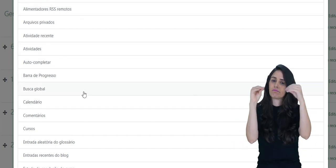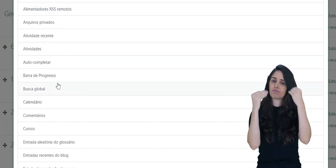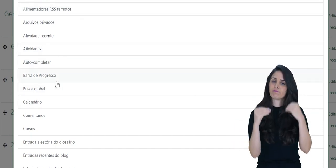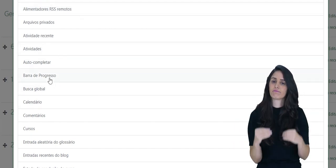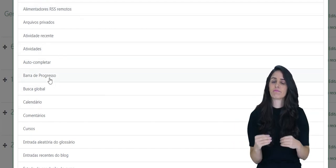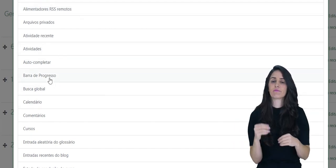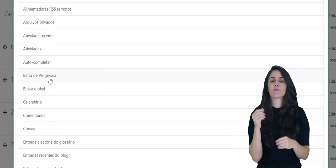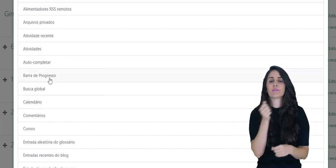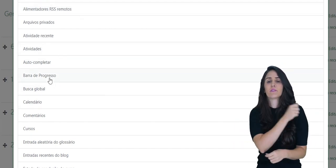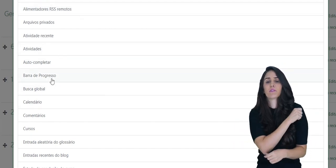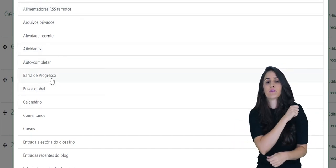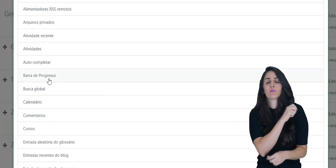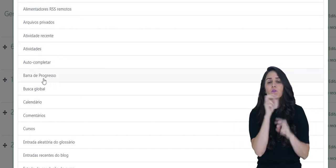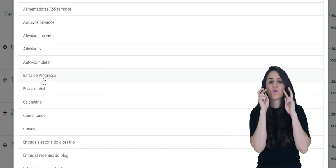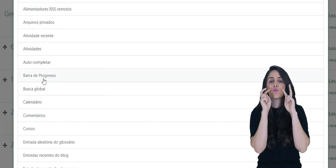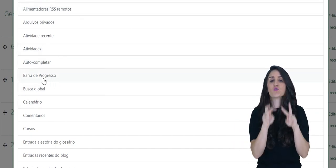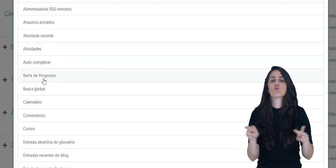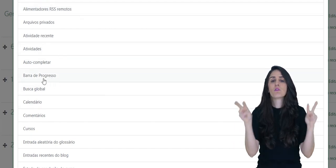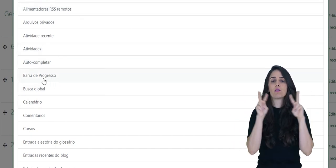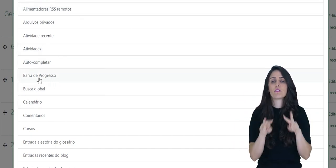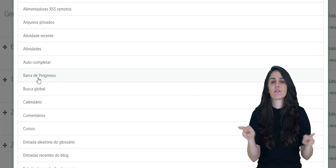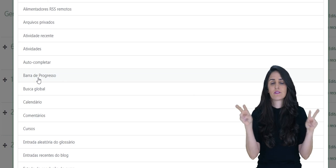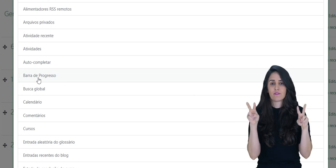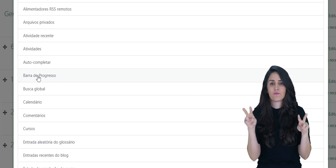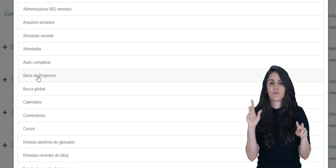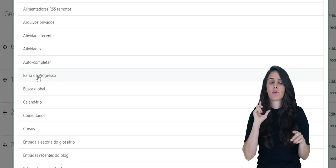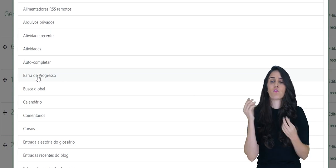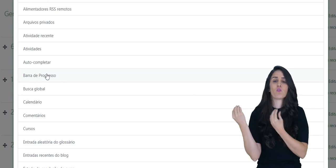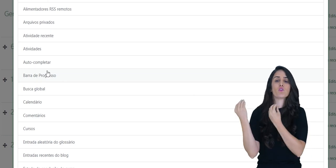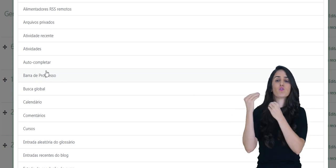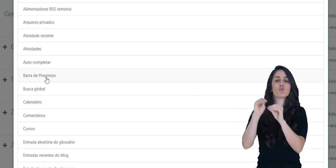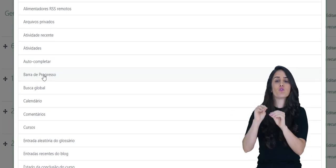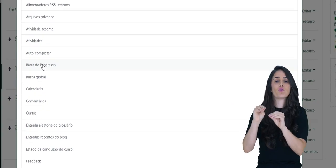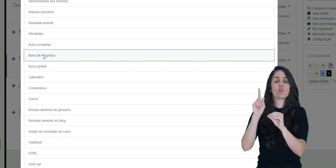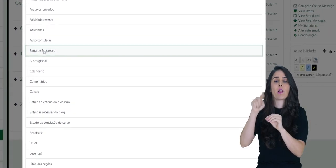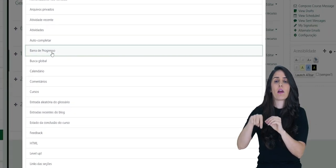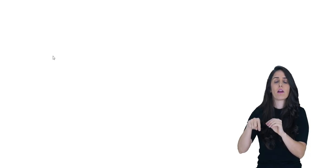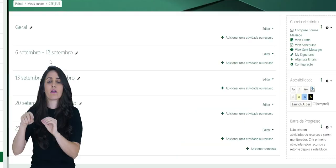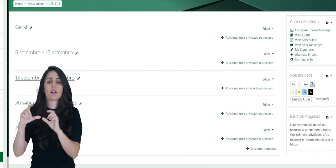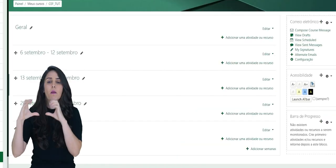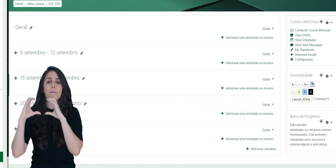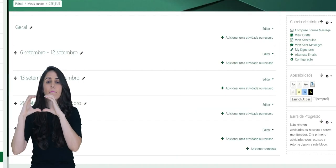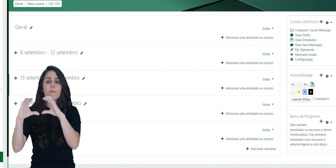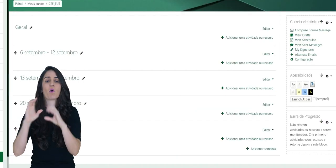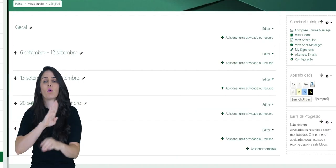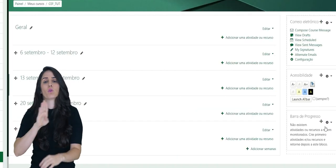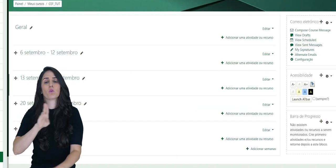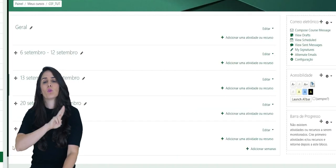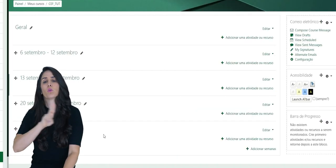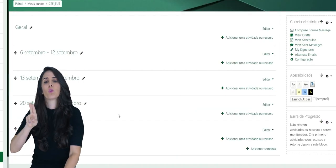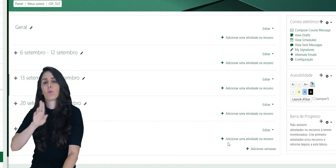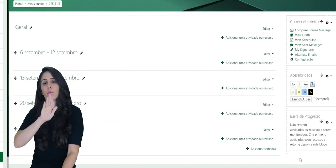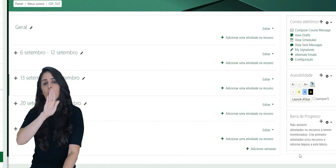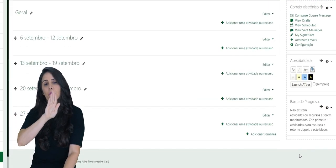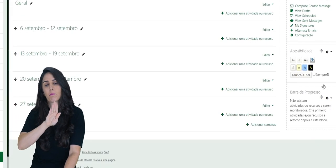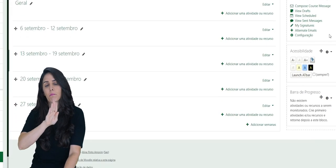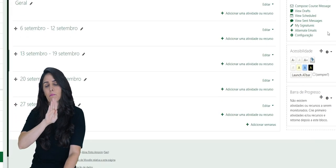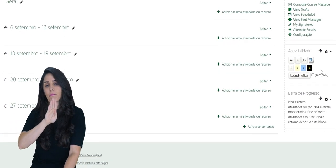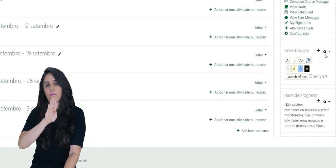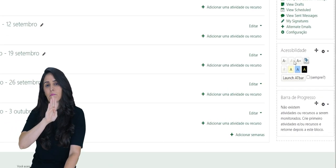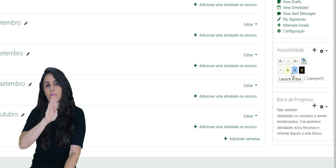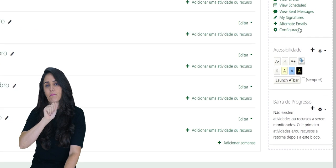também para que os estudantes visualizam por exemplo aqui eu vou adicionar o bloco barra de progresso então